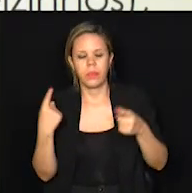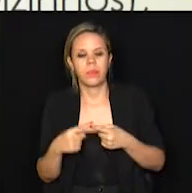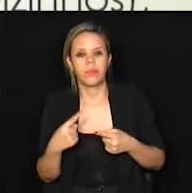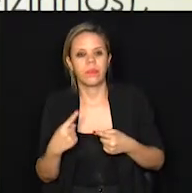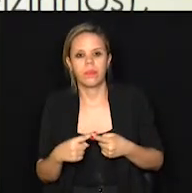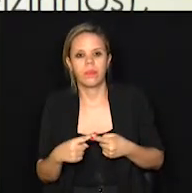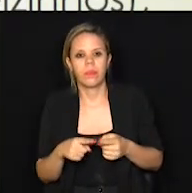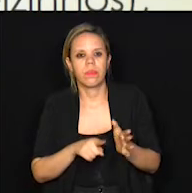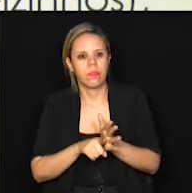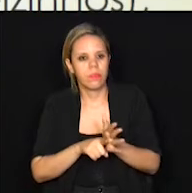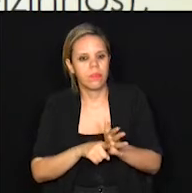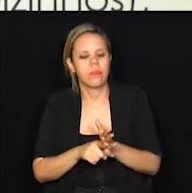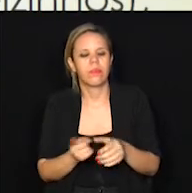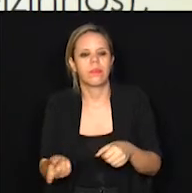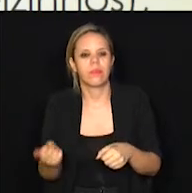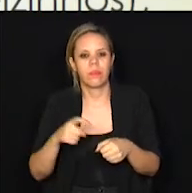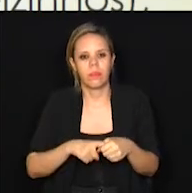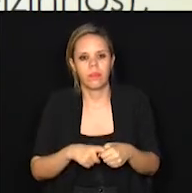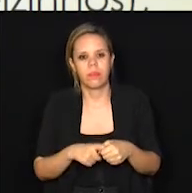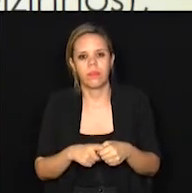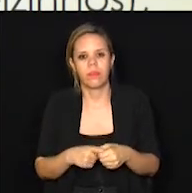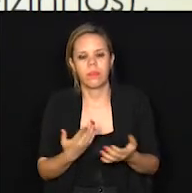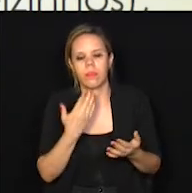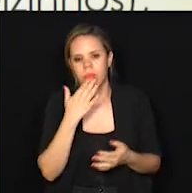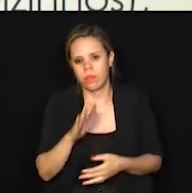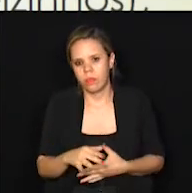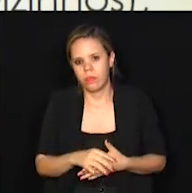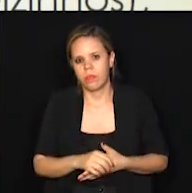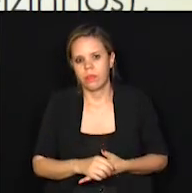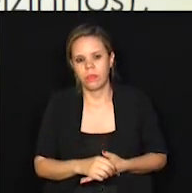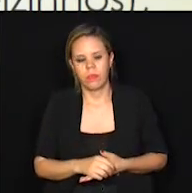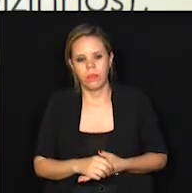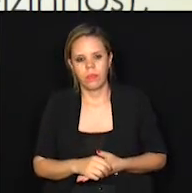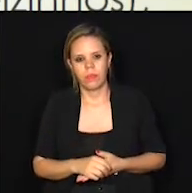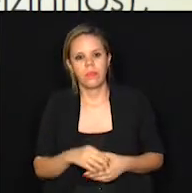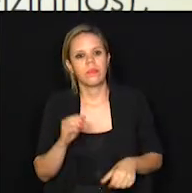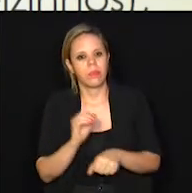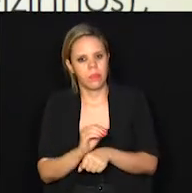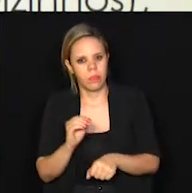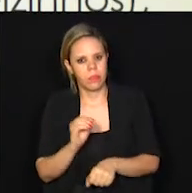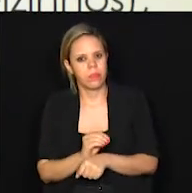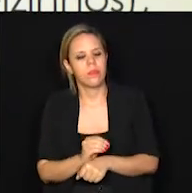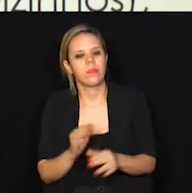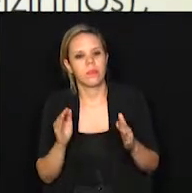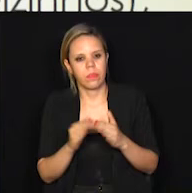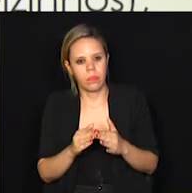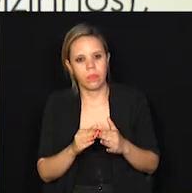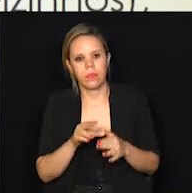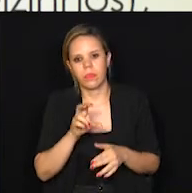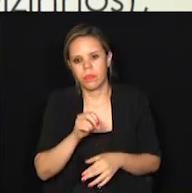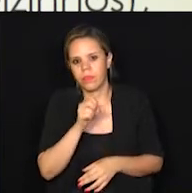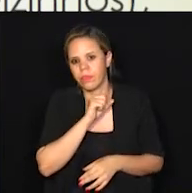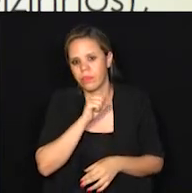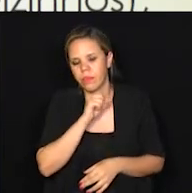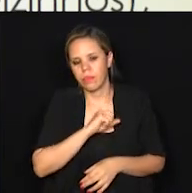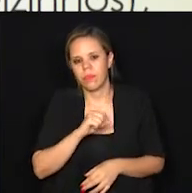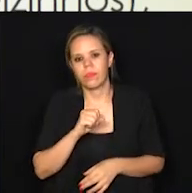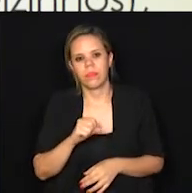ensino remoto. Então, nós manteríamos as nossas plataformas, que é um trabalho realmente que os profissionais têm feito, né? Eles